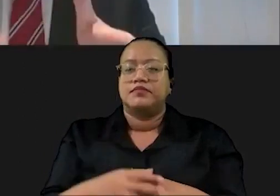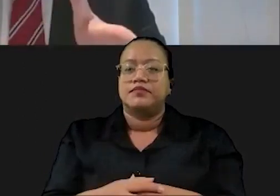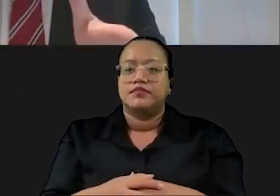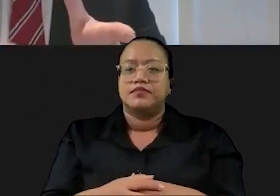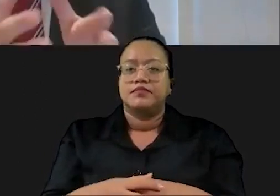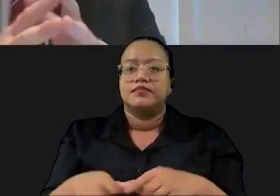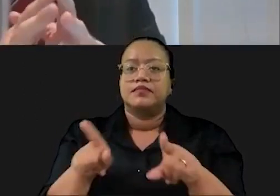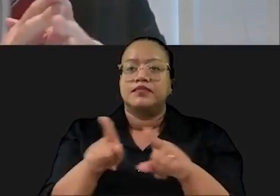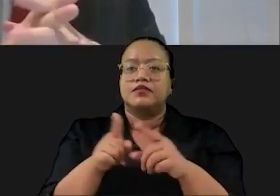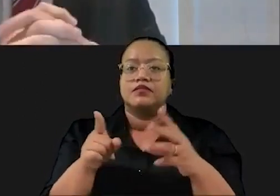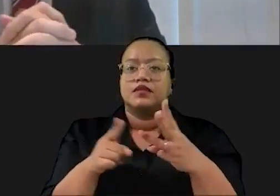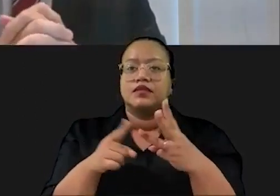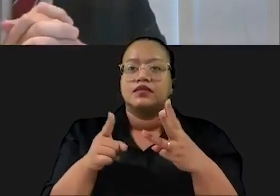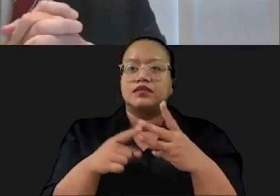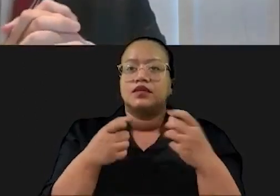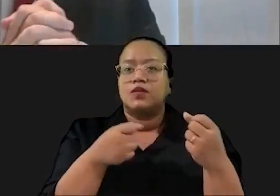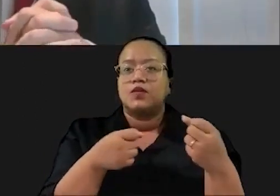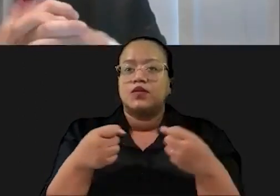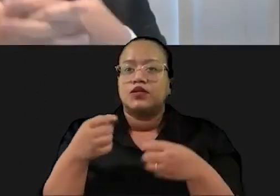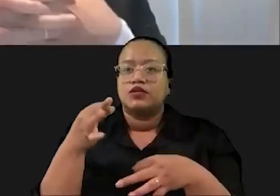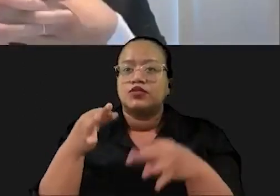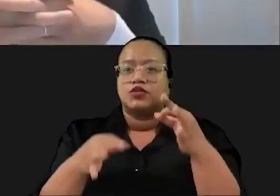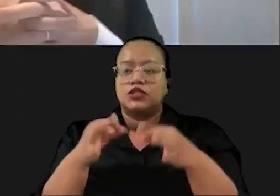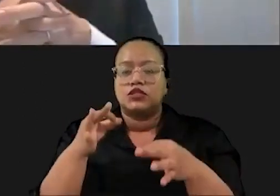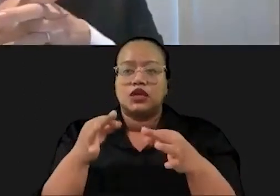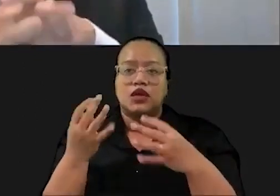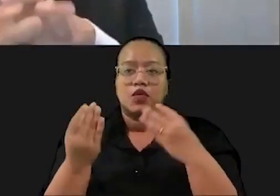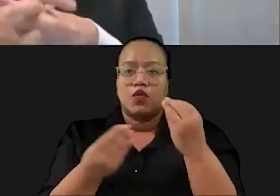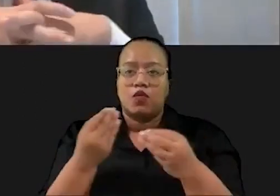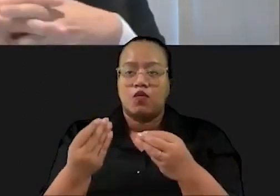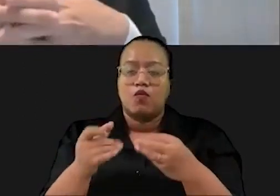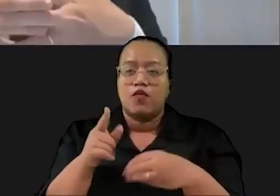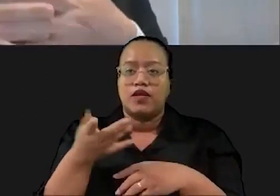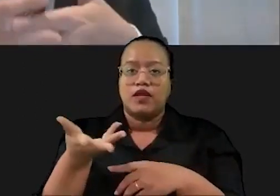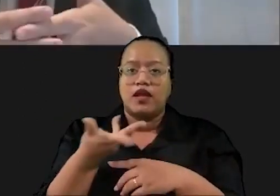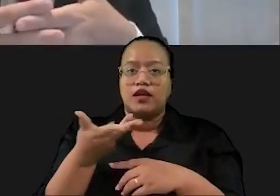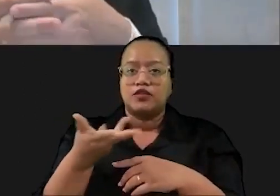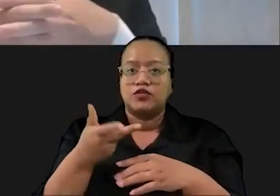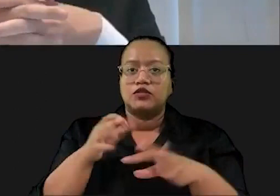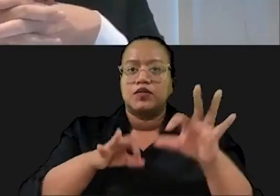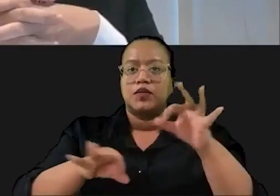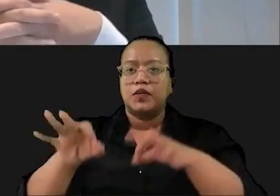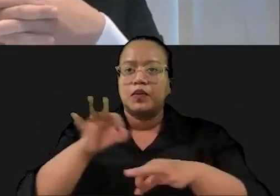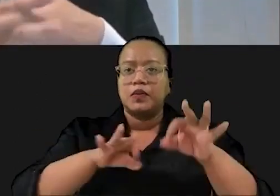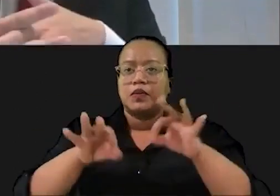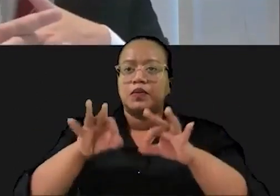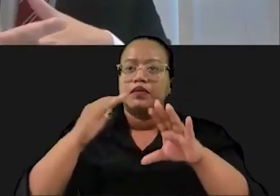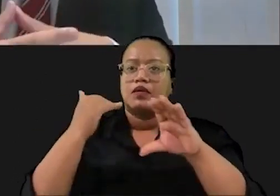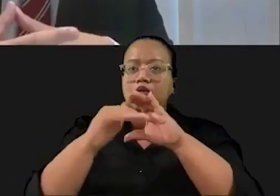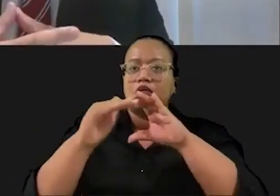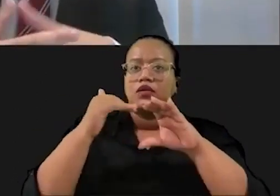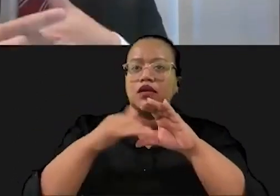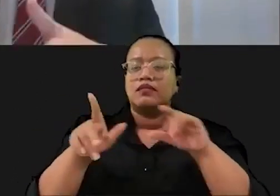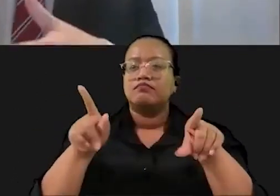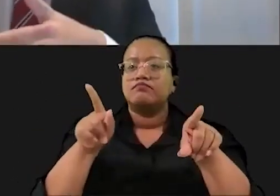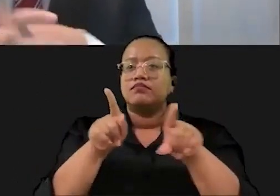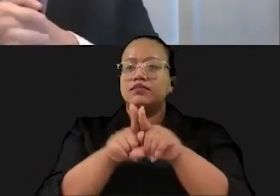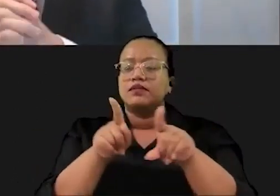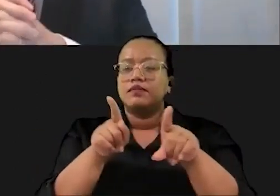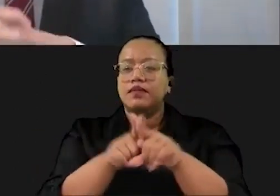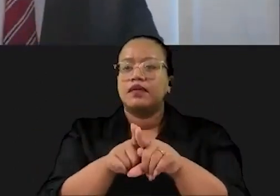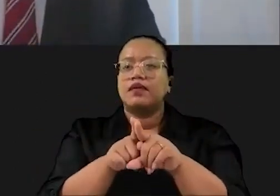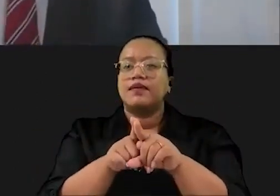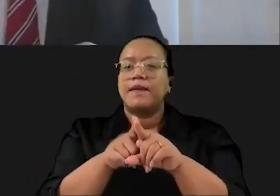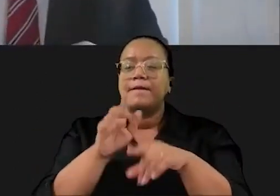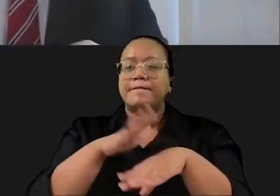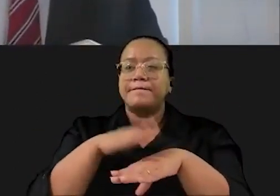agiliza a entrega da prestação judicial e também permite o uso mais eficiente, mais racional dos nossos parcos e valiosos